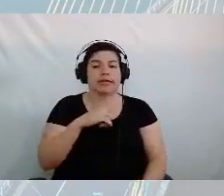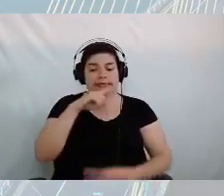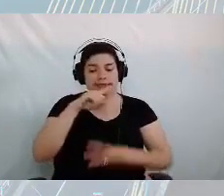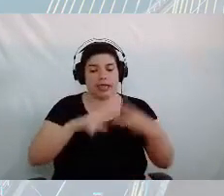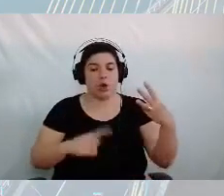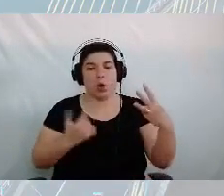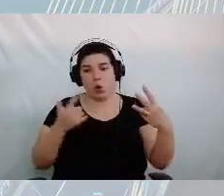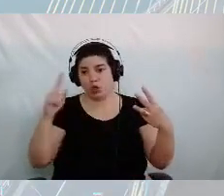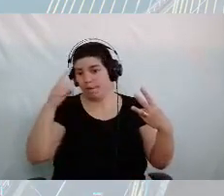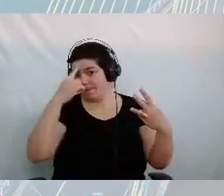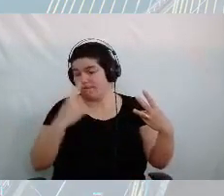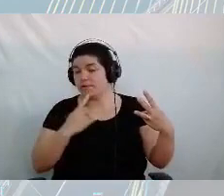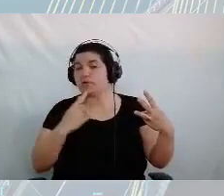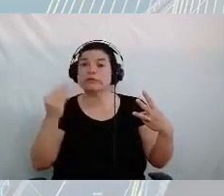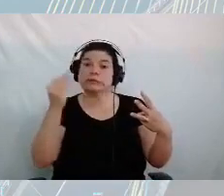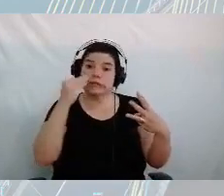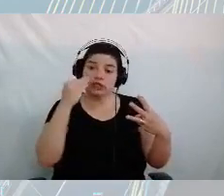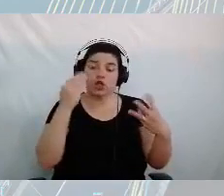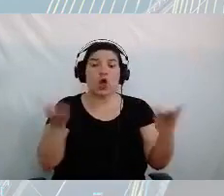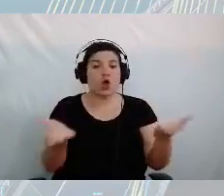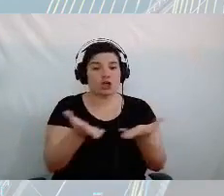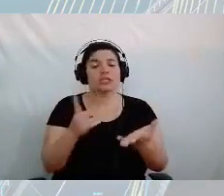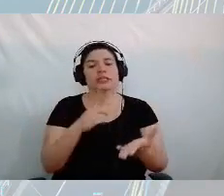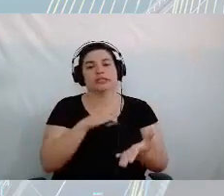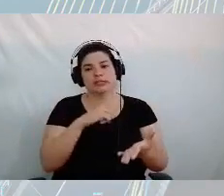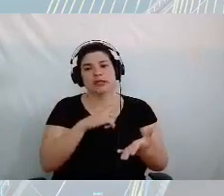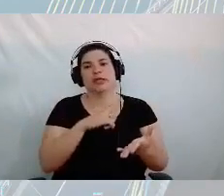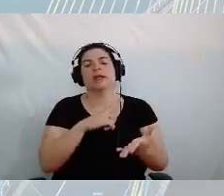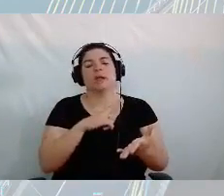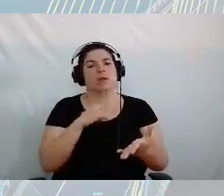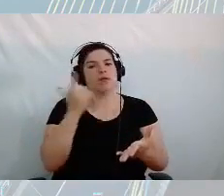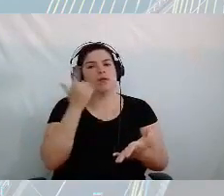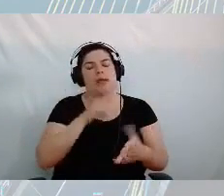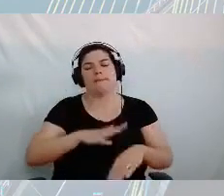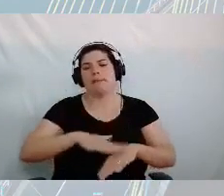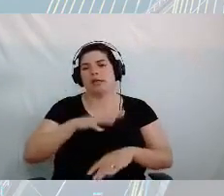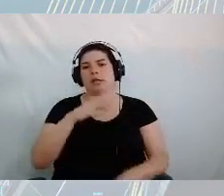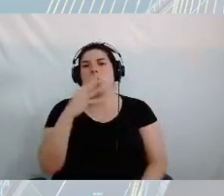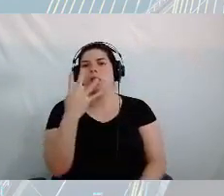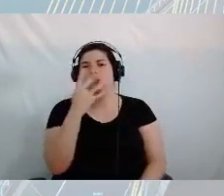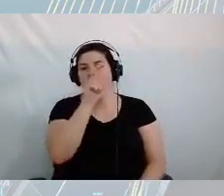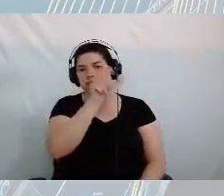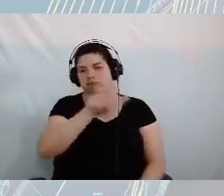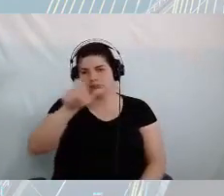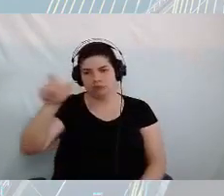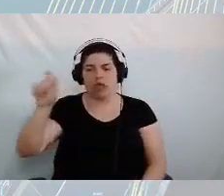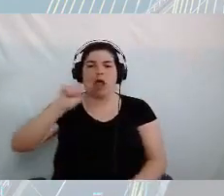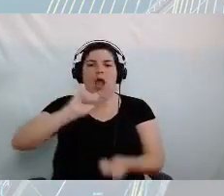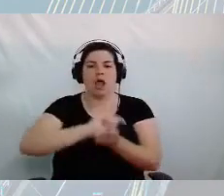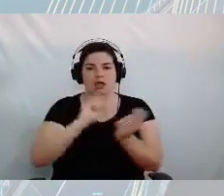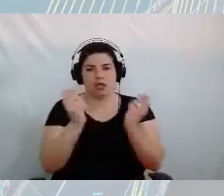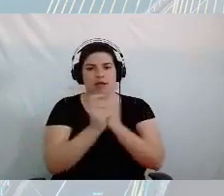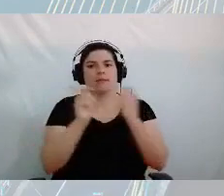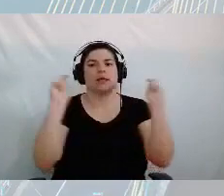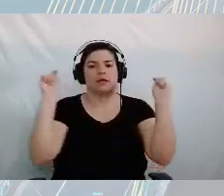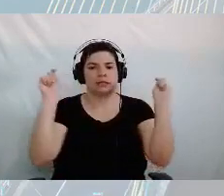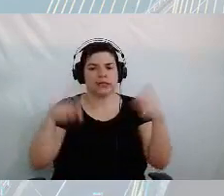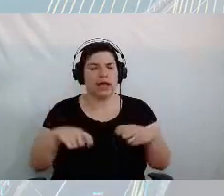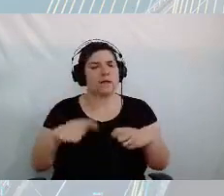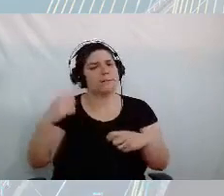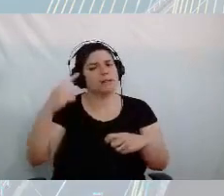testados, e hoje a gente já contempla mais de 4 personas adaptadas. Jô, e o que é a Rota do Peixe-Boi